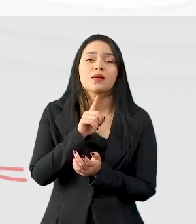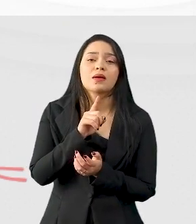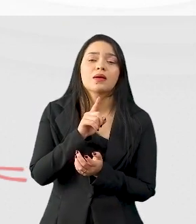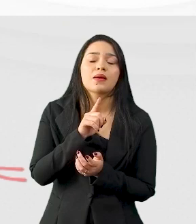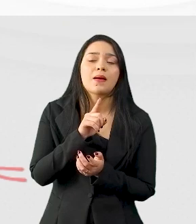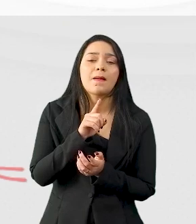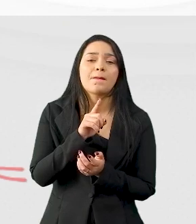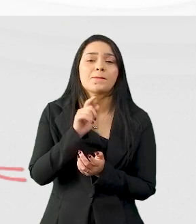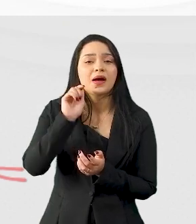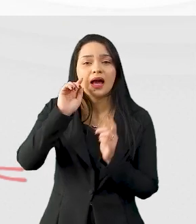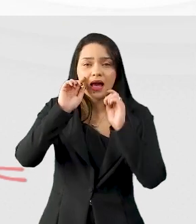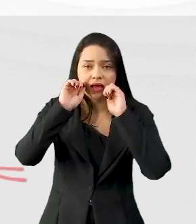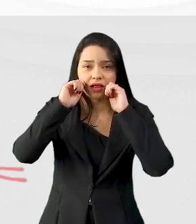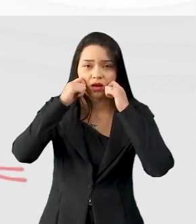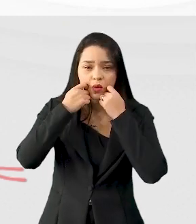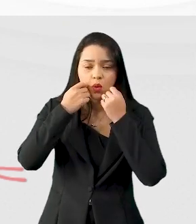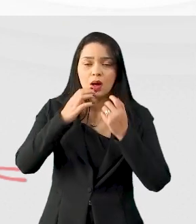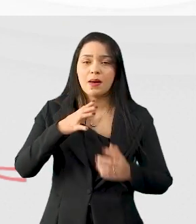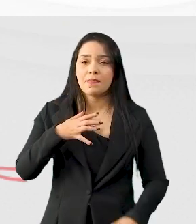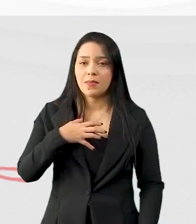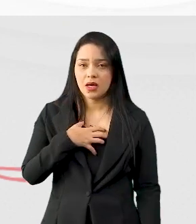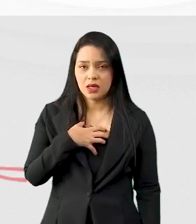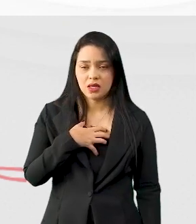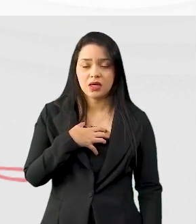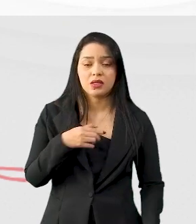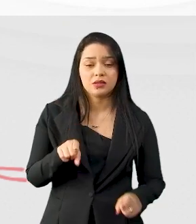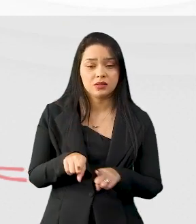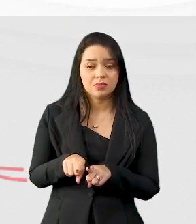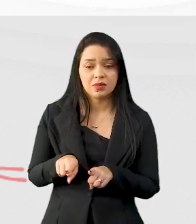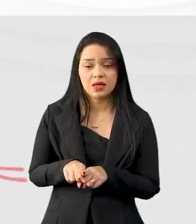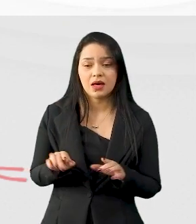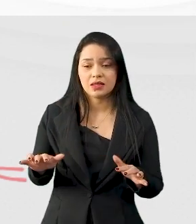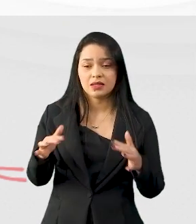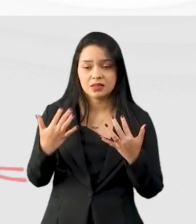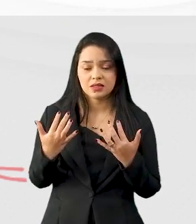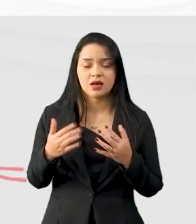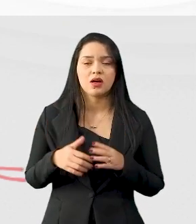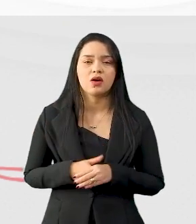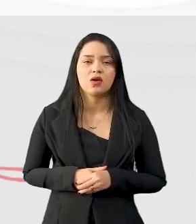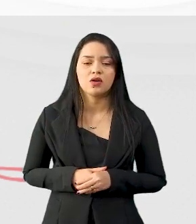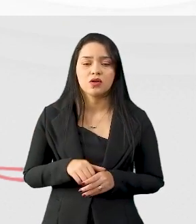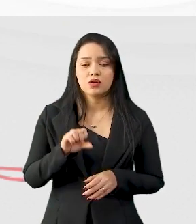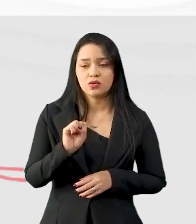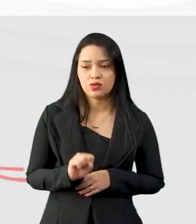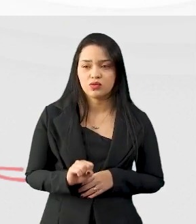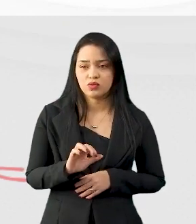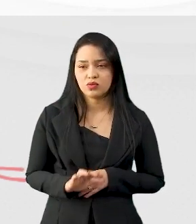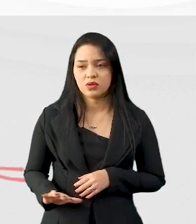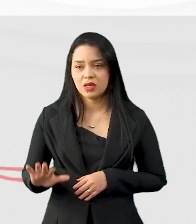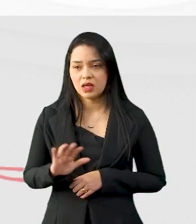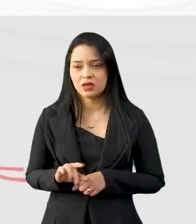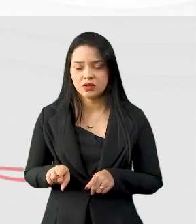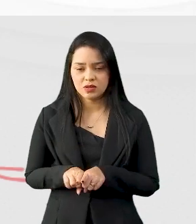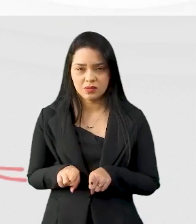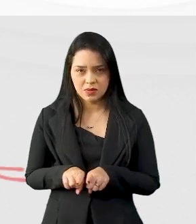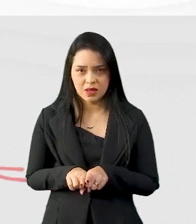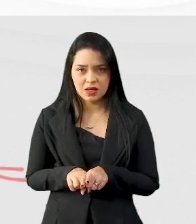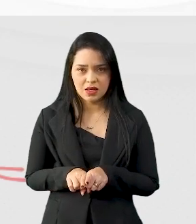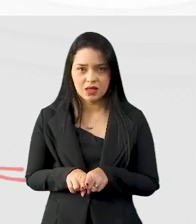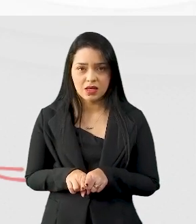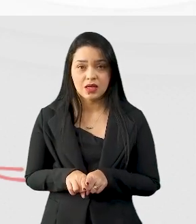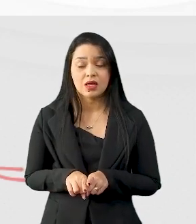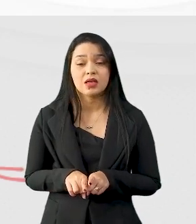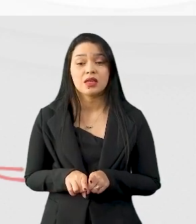Pernambuco, Alagoas, Sergipe e Bahia. Tá? Chamo também a atenção para você a região sudeste, né? A região que é o coração econômico